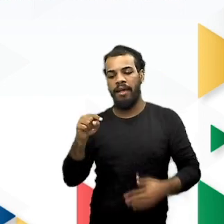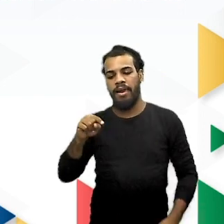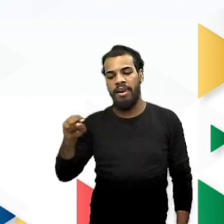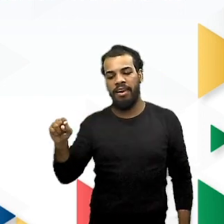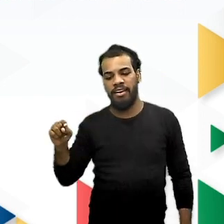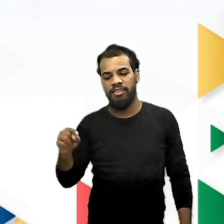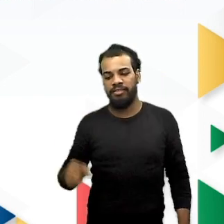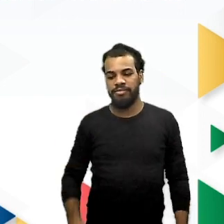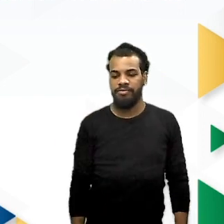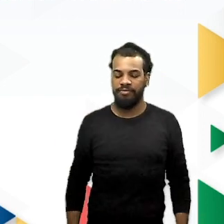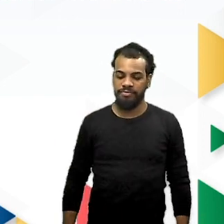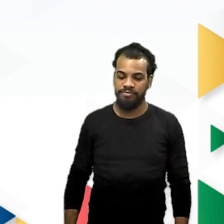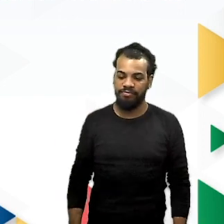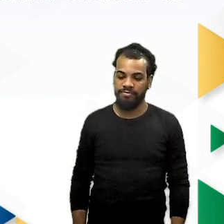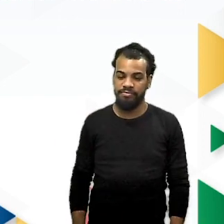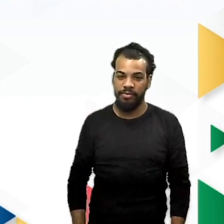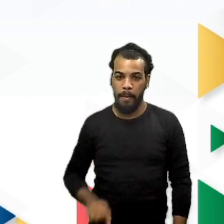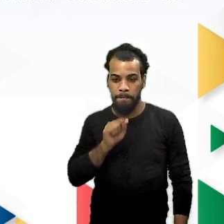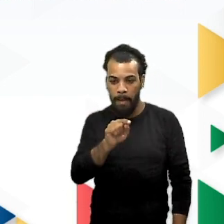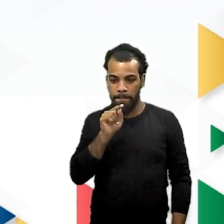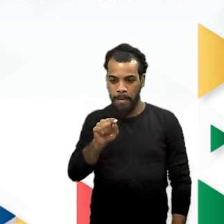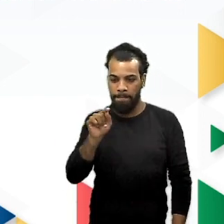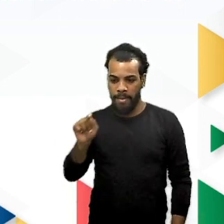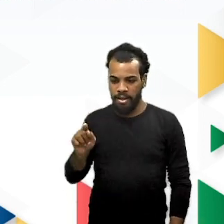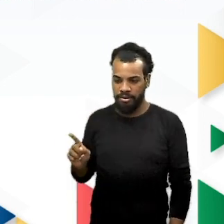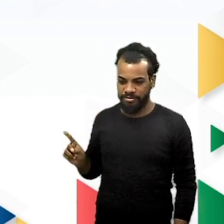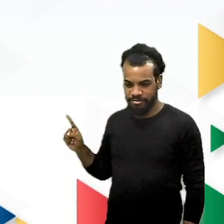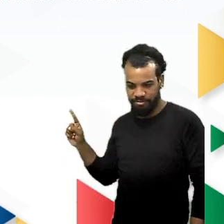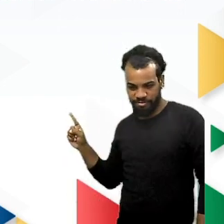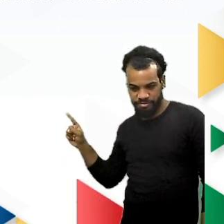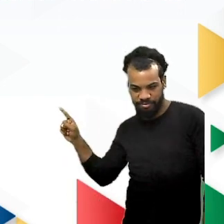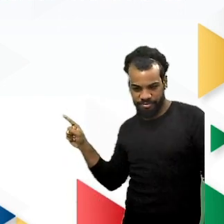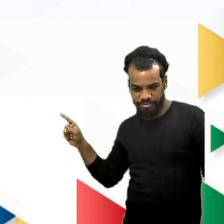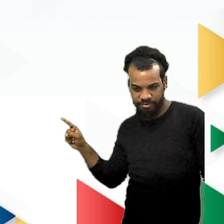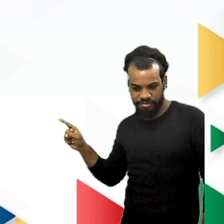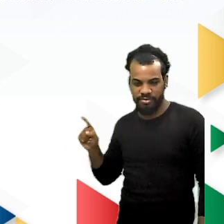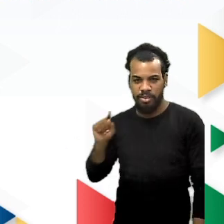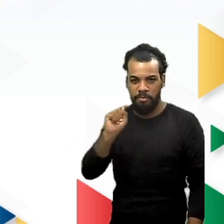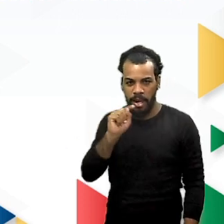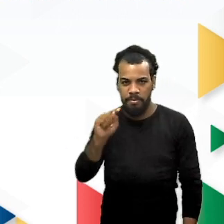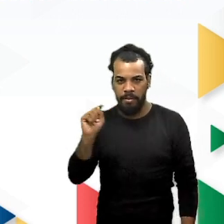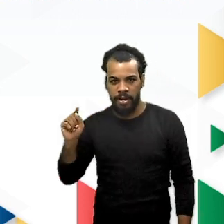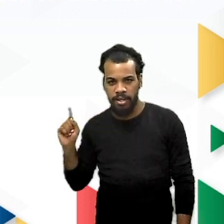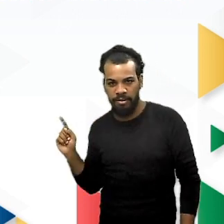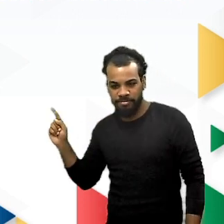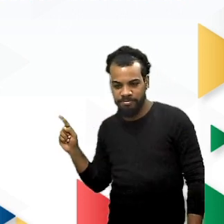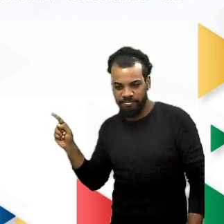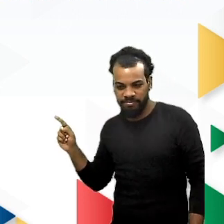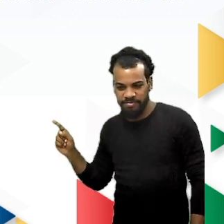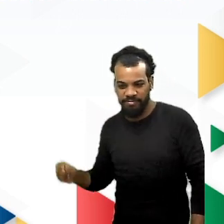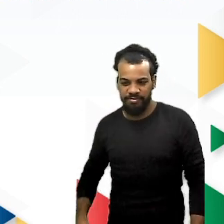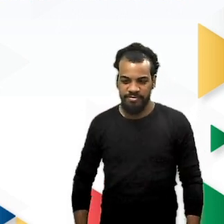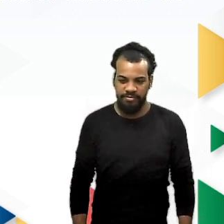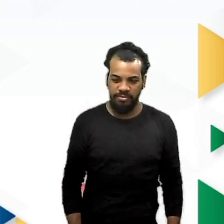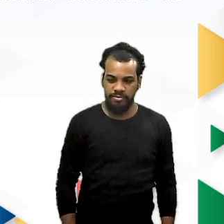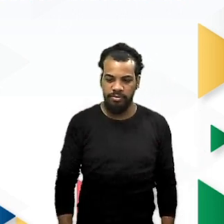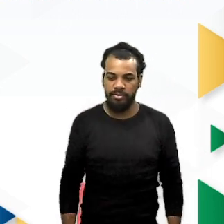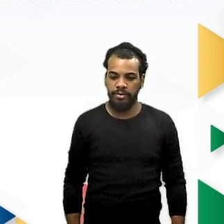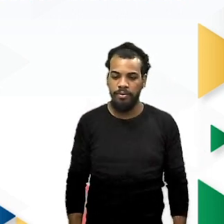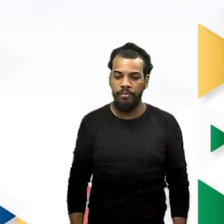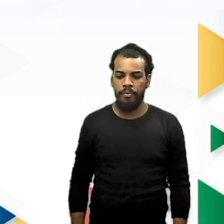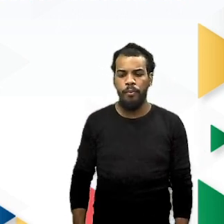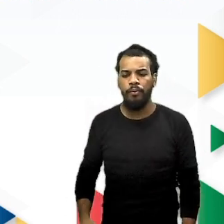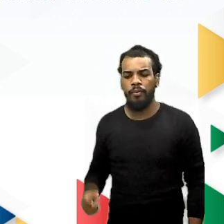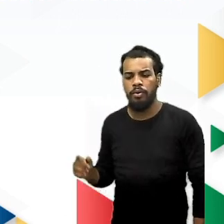Ó o ciclo aí, ó. O ciclo para no 4, depois eu volto a ter o mesmo ciclo. Então, quantos símbolos eu tenho aí?